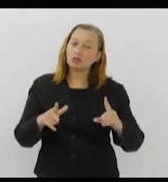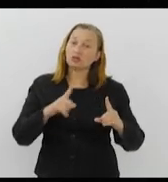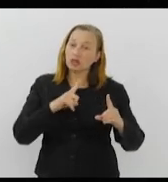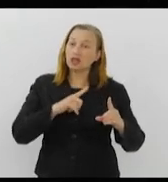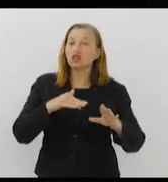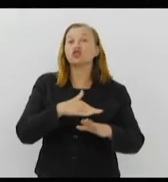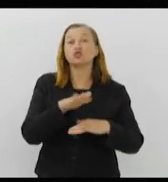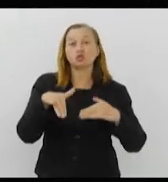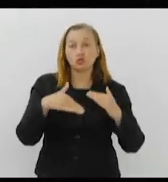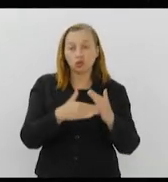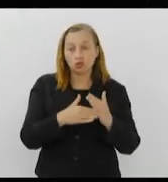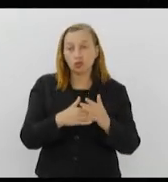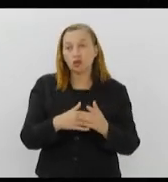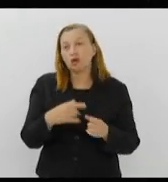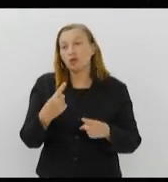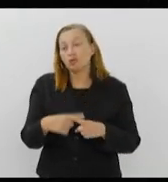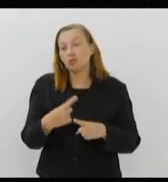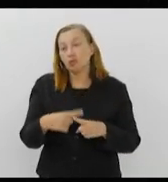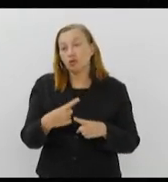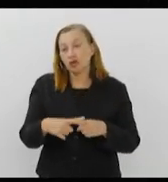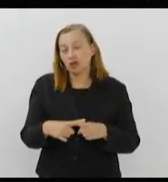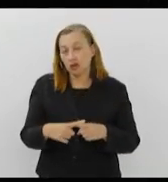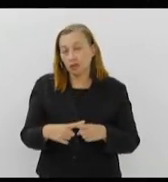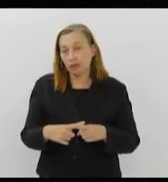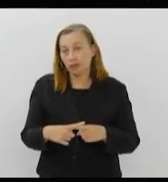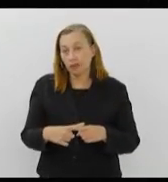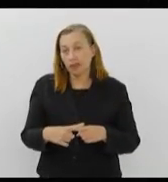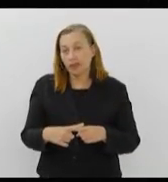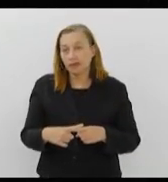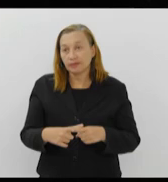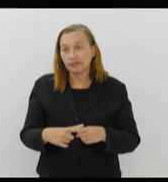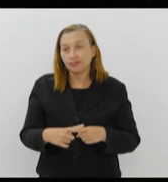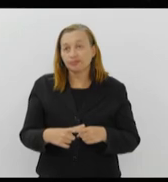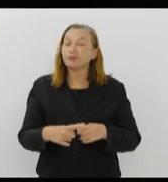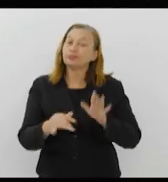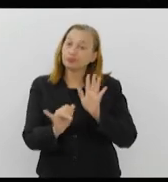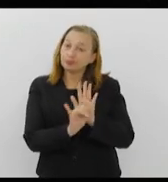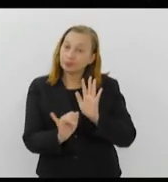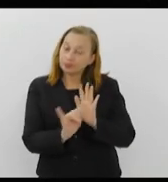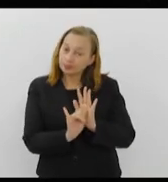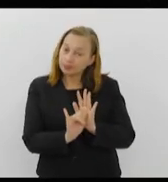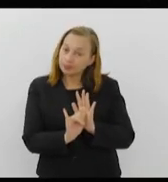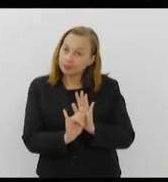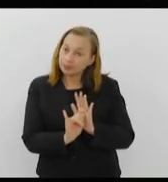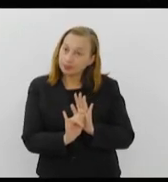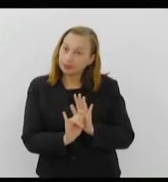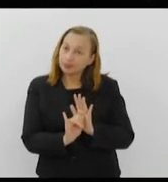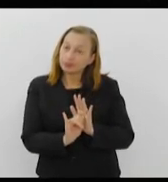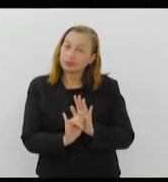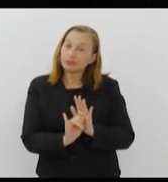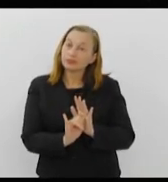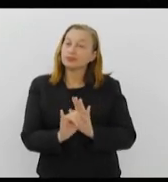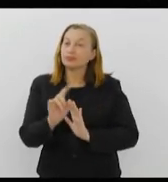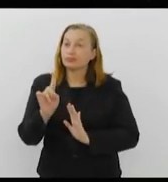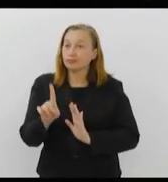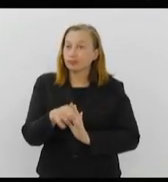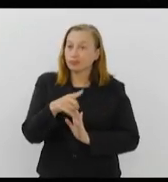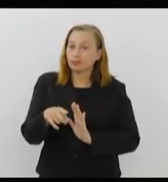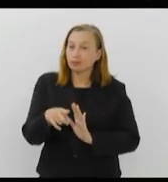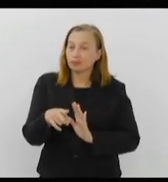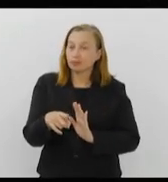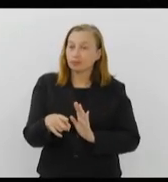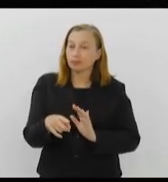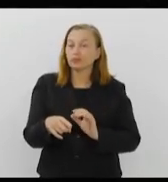todos, até porque assim estava explicitado no edital, que a questão anulada revertia o ponto